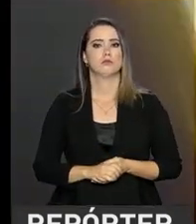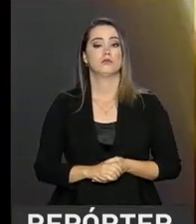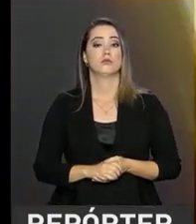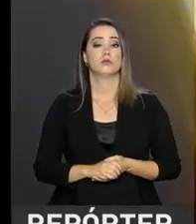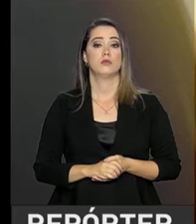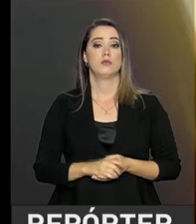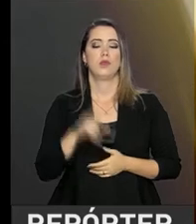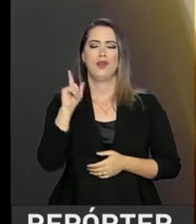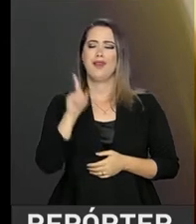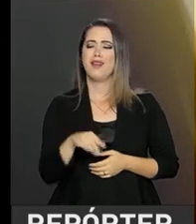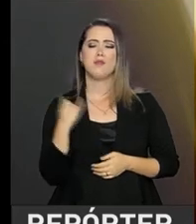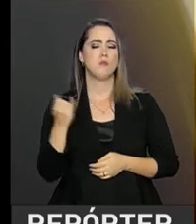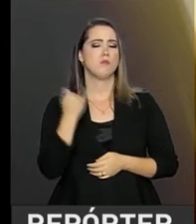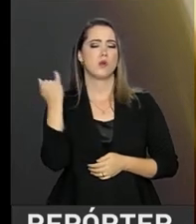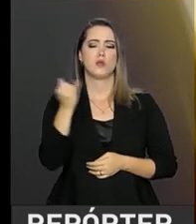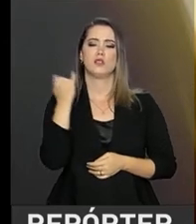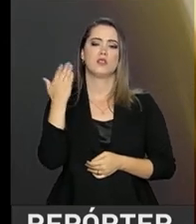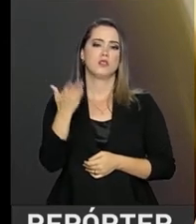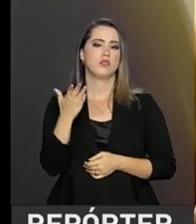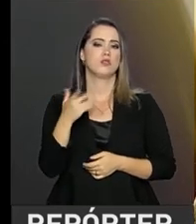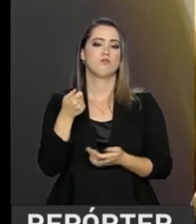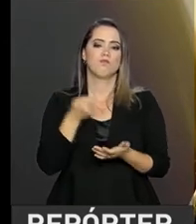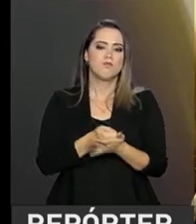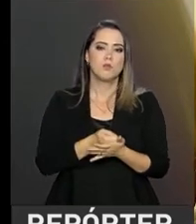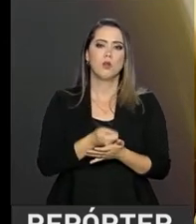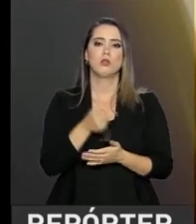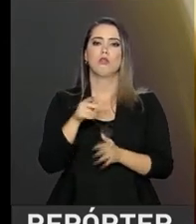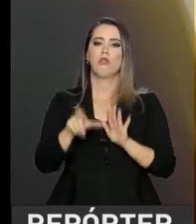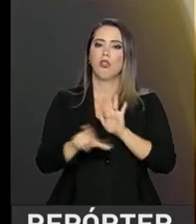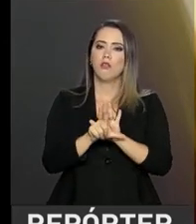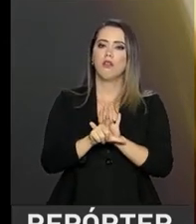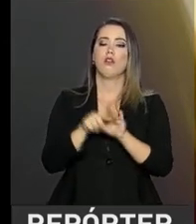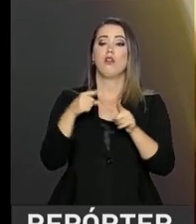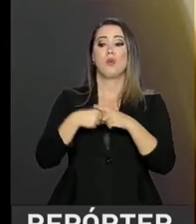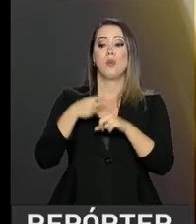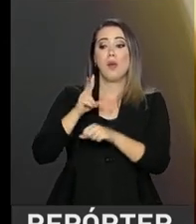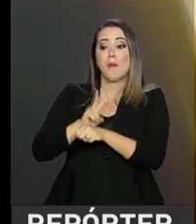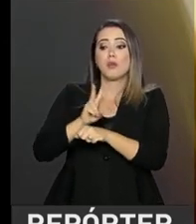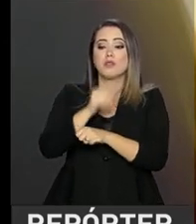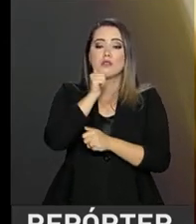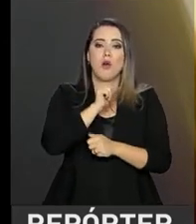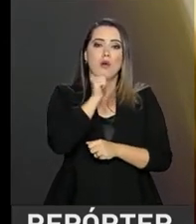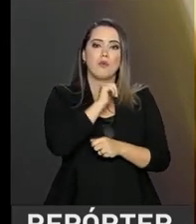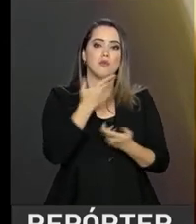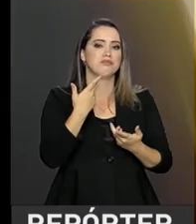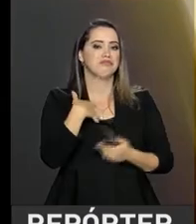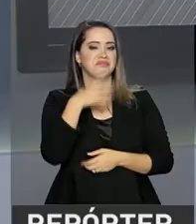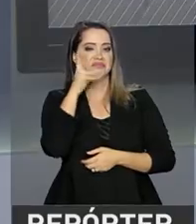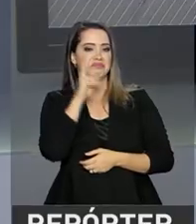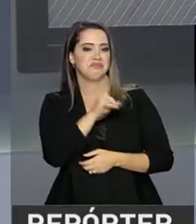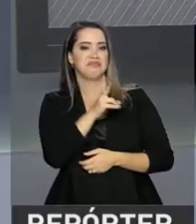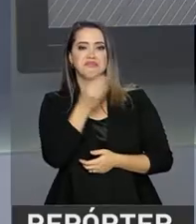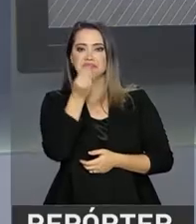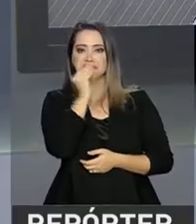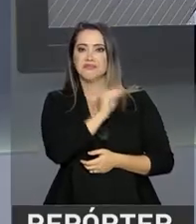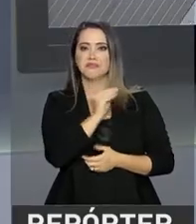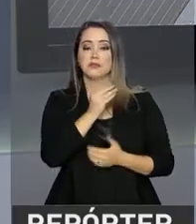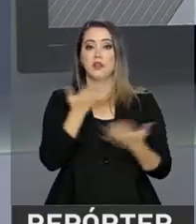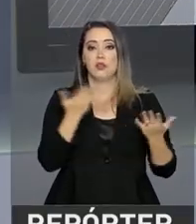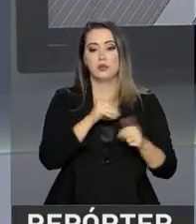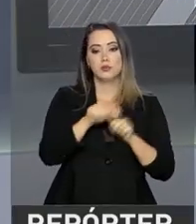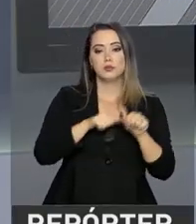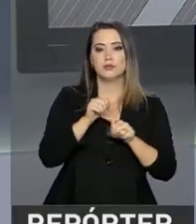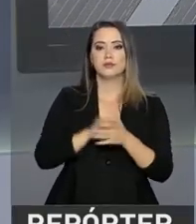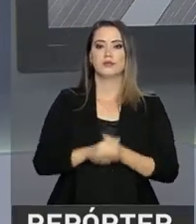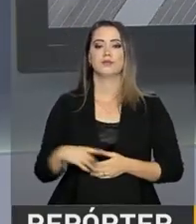essencial assim do espírito da lei porque eu acredito que a medida protetiva até então era levada com a sério gente